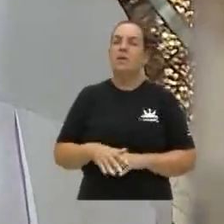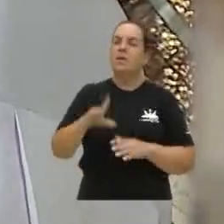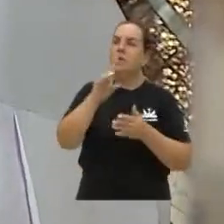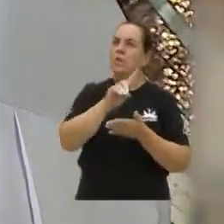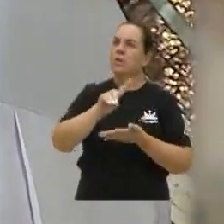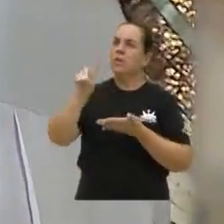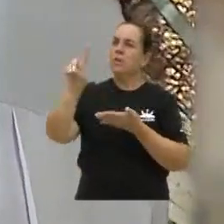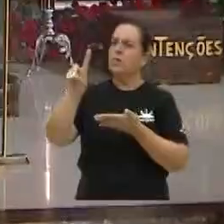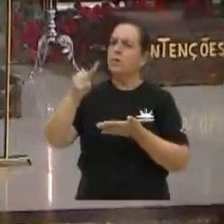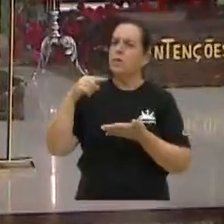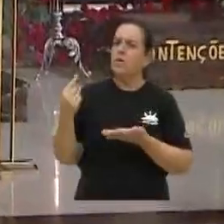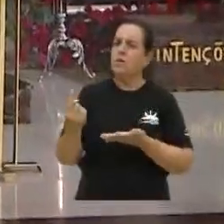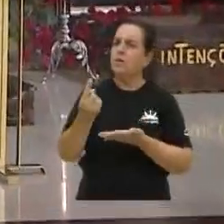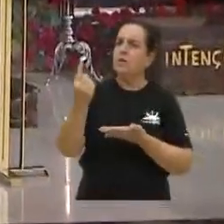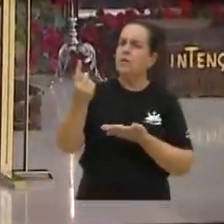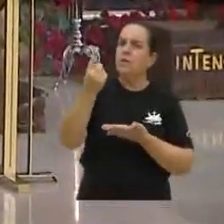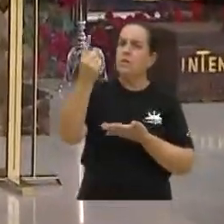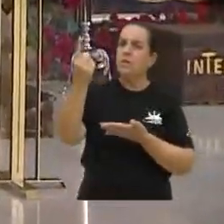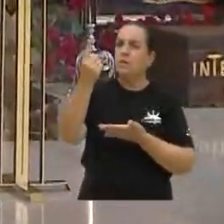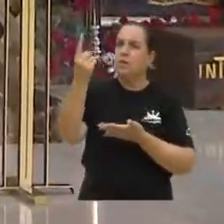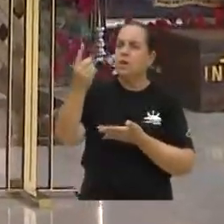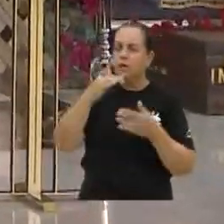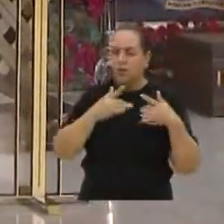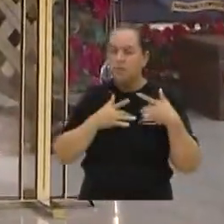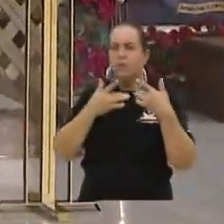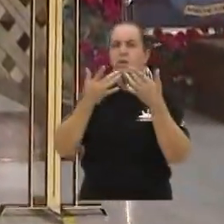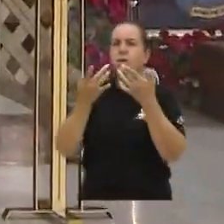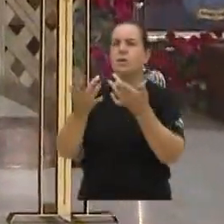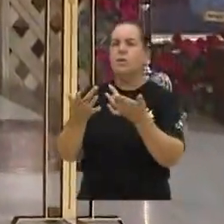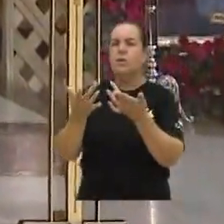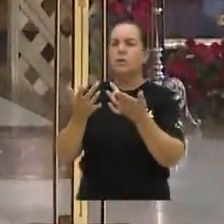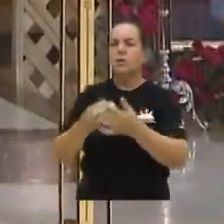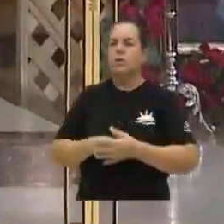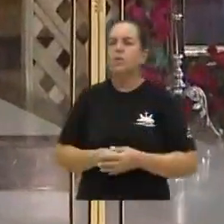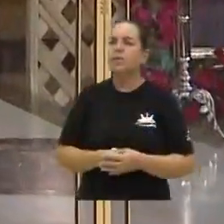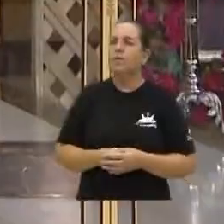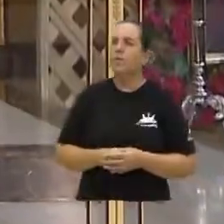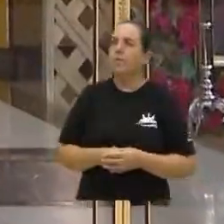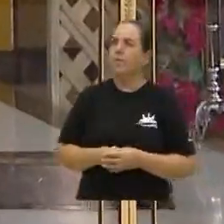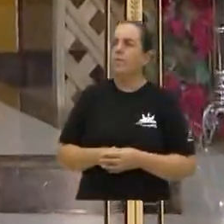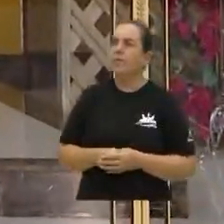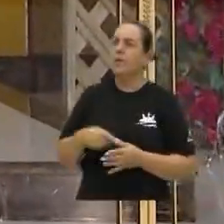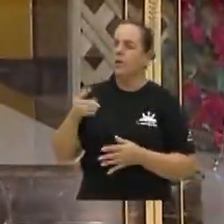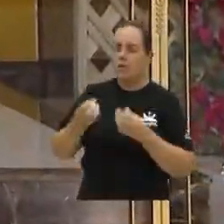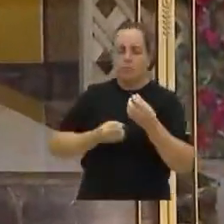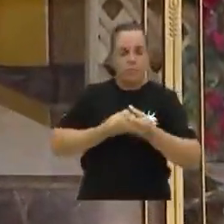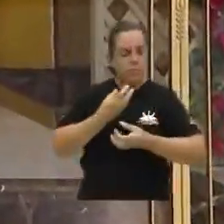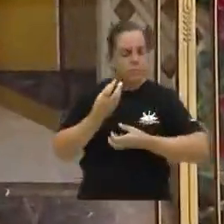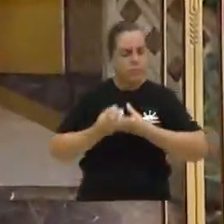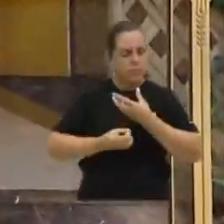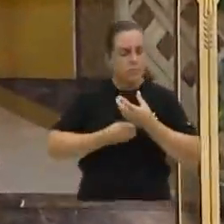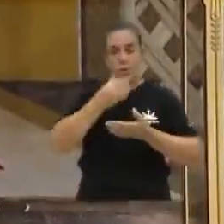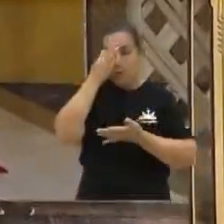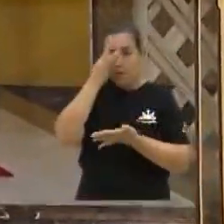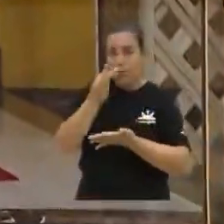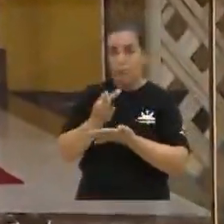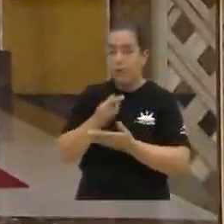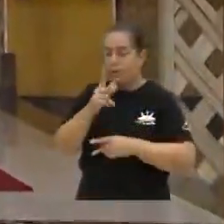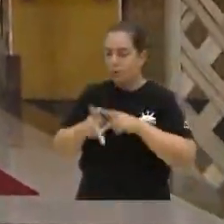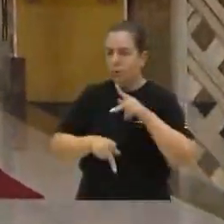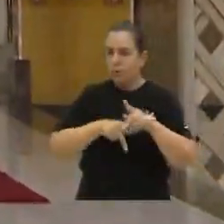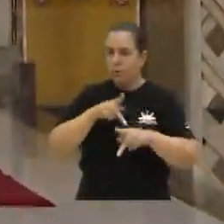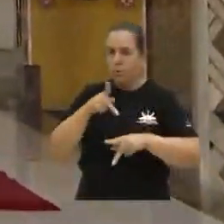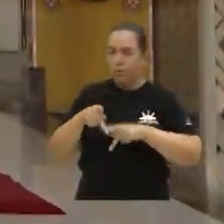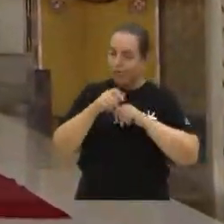Deus eterno, de eterna misericórdia, que reacendeis a fé do vosso povo